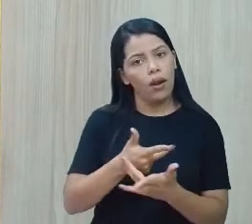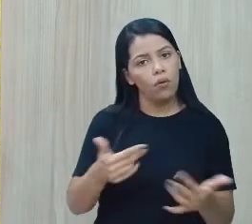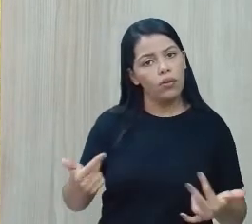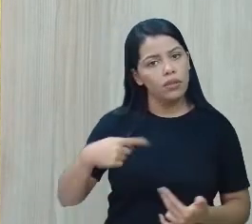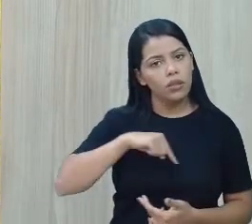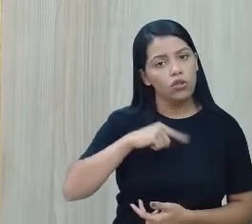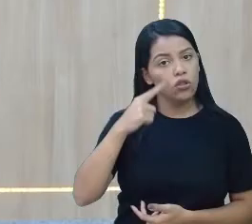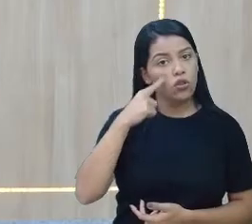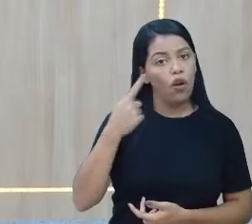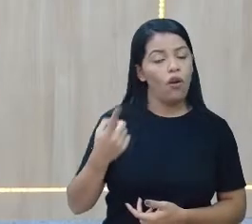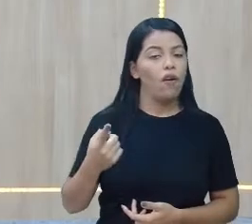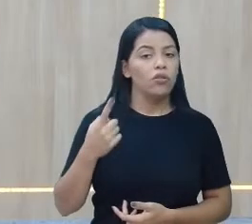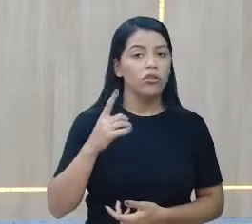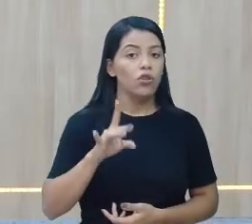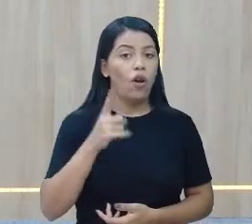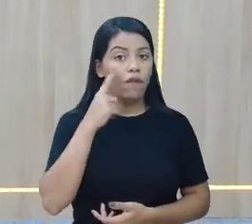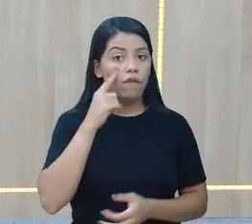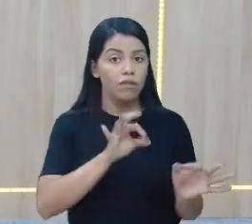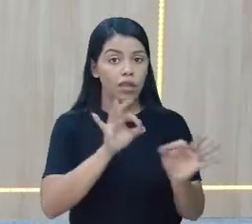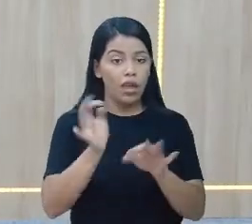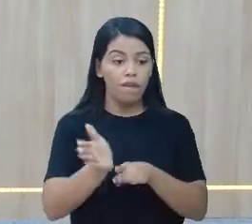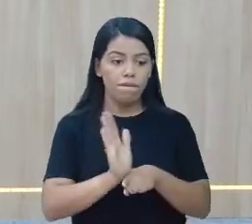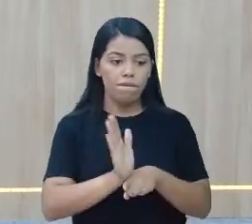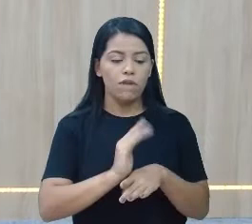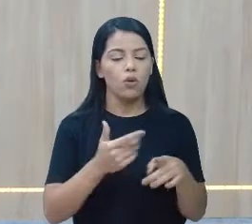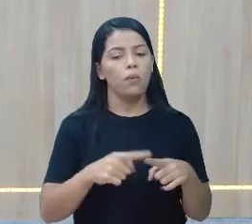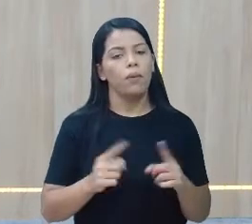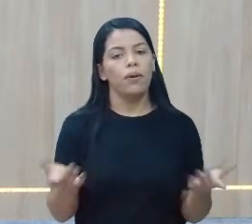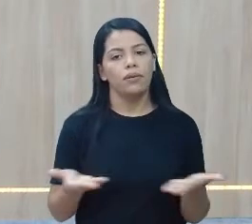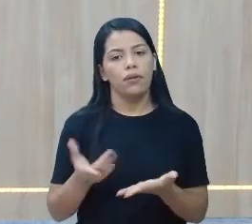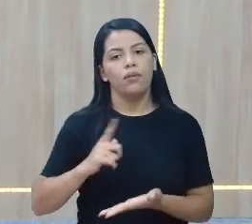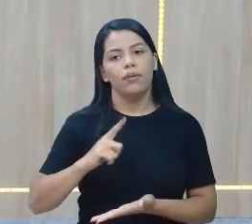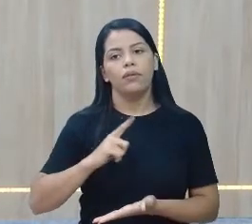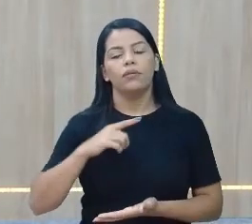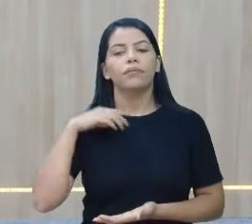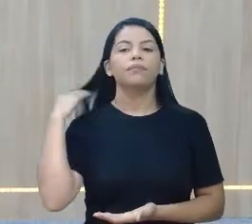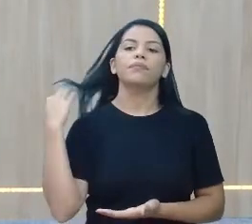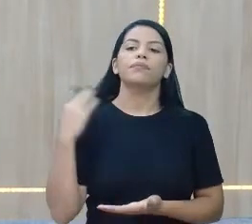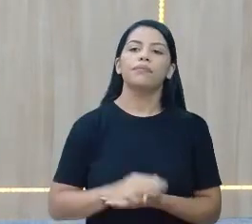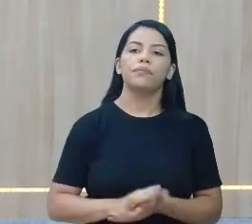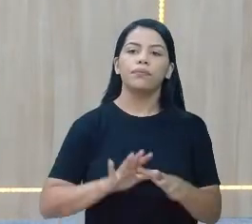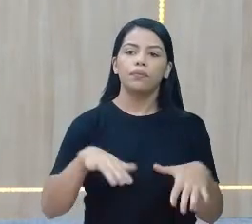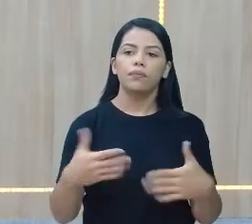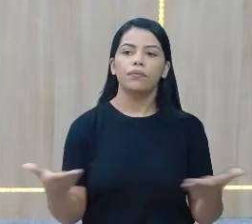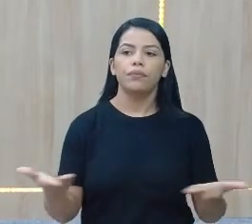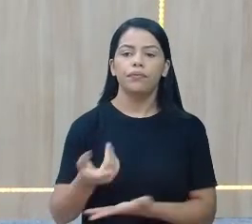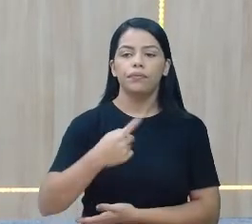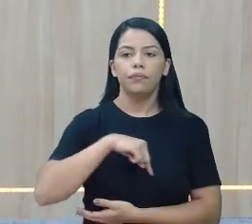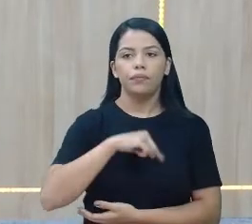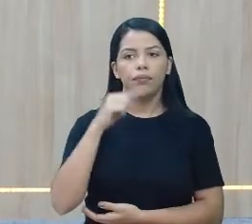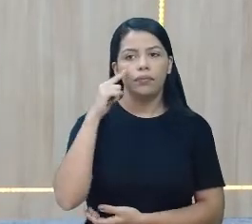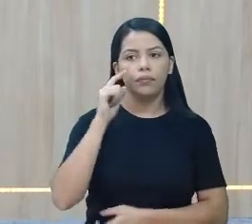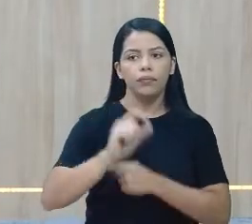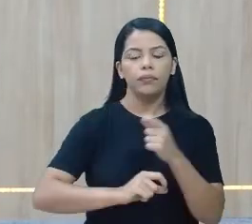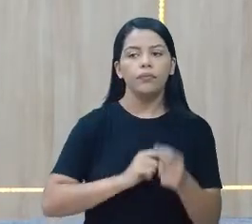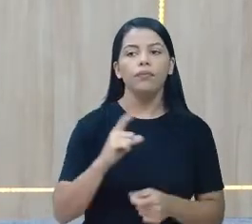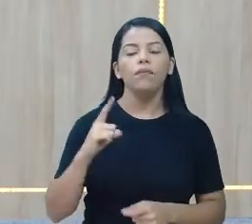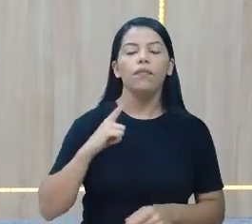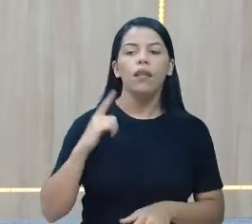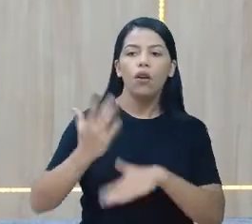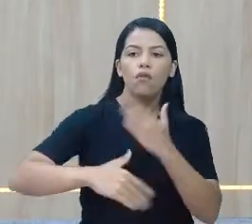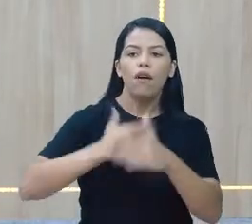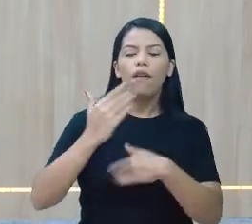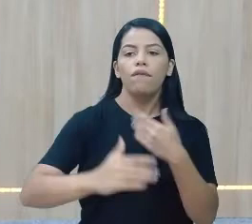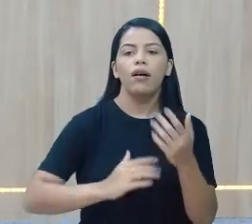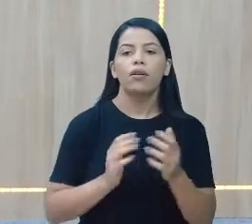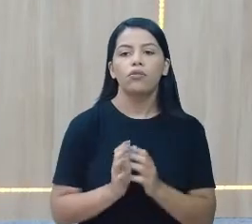embora, gente. Seguimos aqui na nossa queridíssima aula de hoje. Vamos agora falar o quê? A diferença entre o quê? Ah, não, professor, ainda temos ainda aqui uns avanços, Tem.